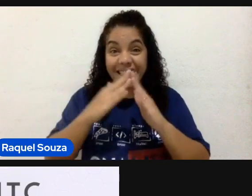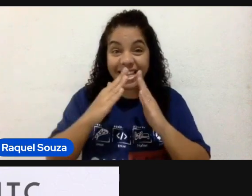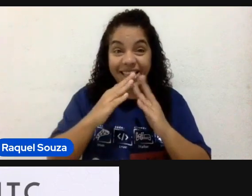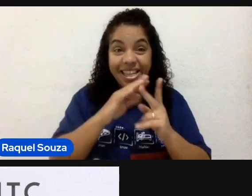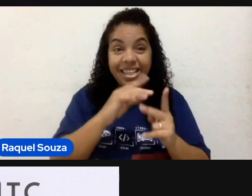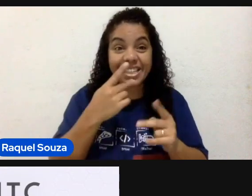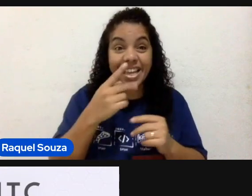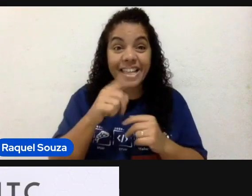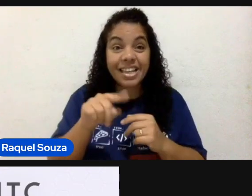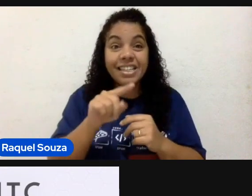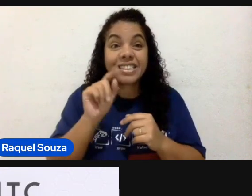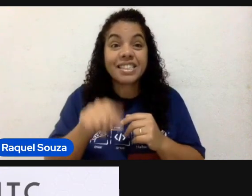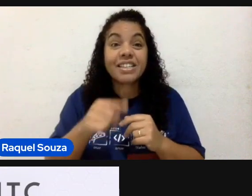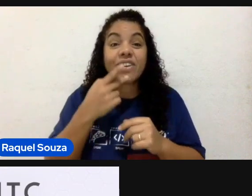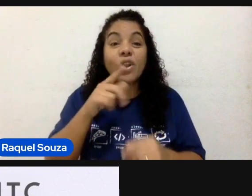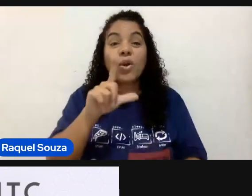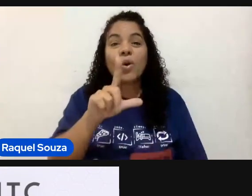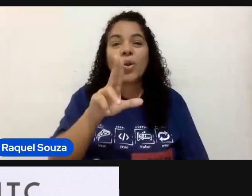Luísa Guerra,